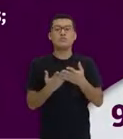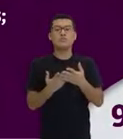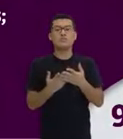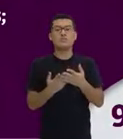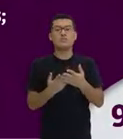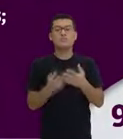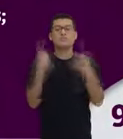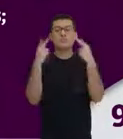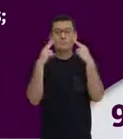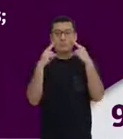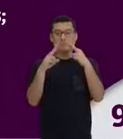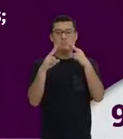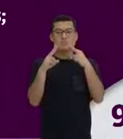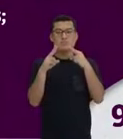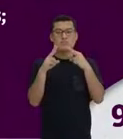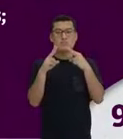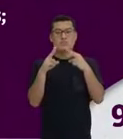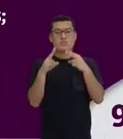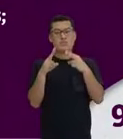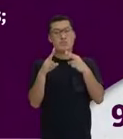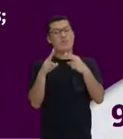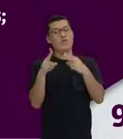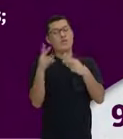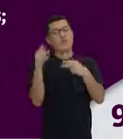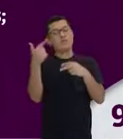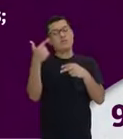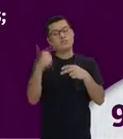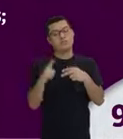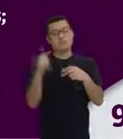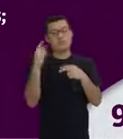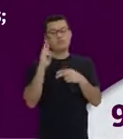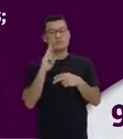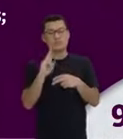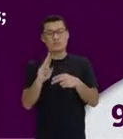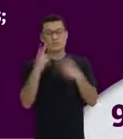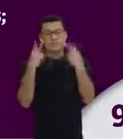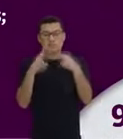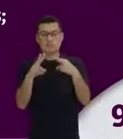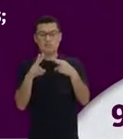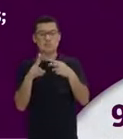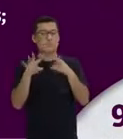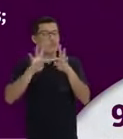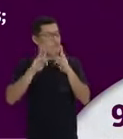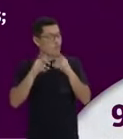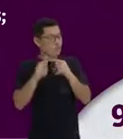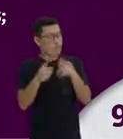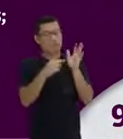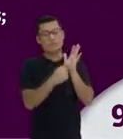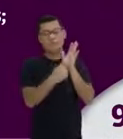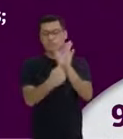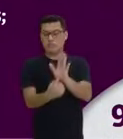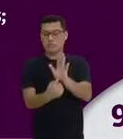consideramos ou re consideramos todas as questões anteriormente apresentadas podemos